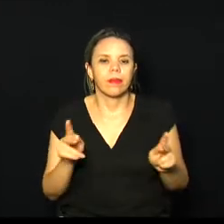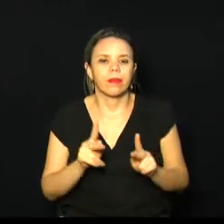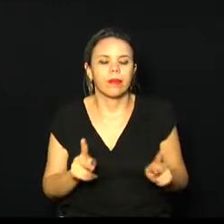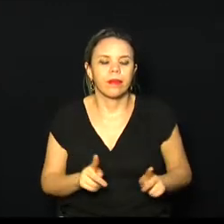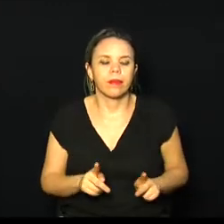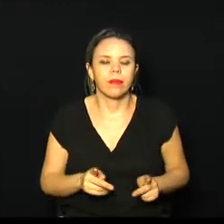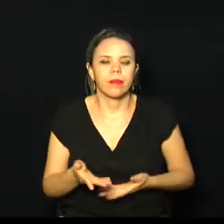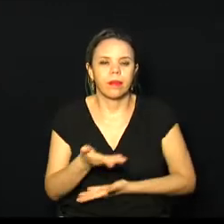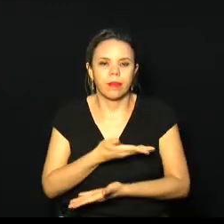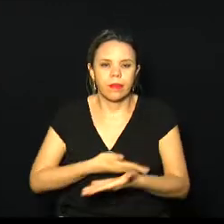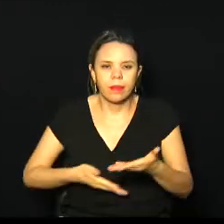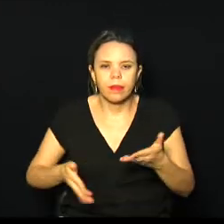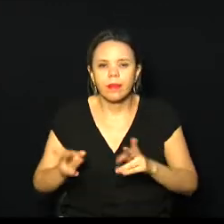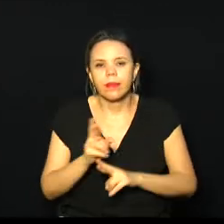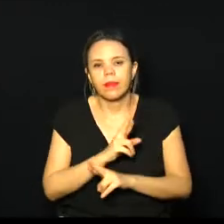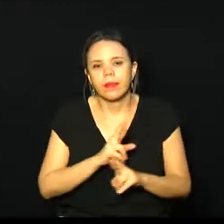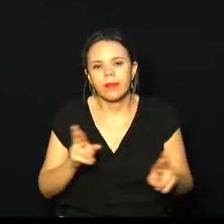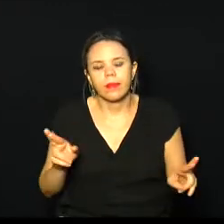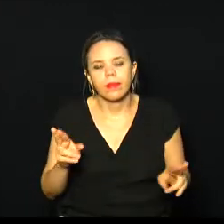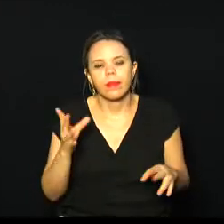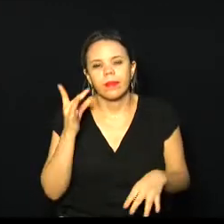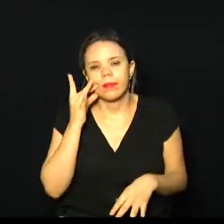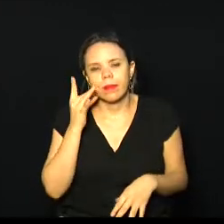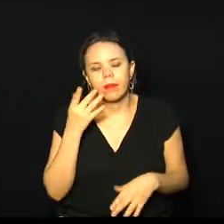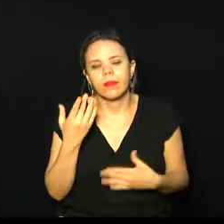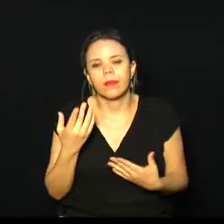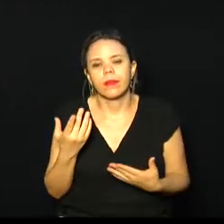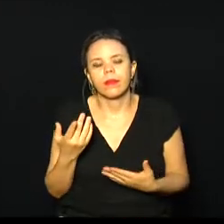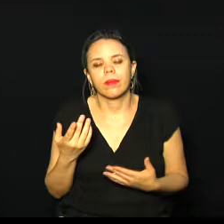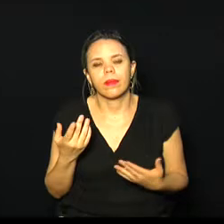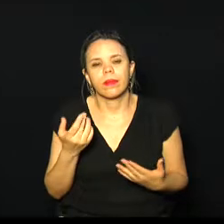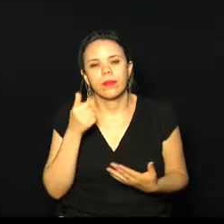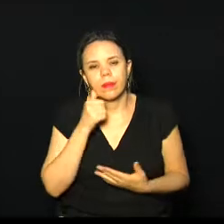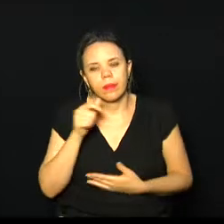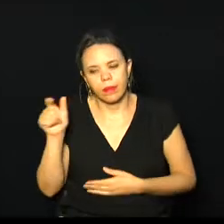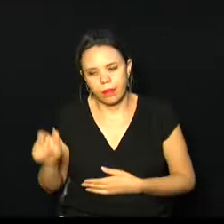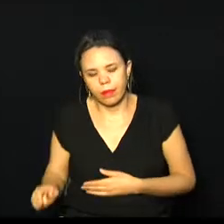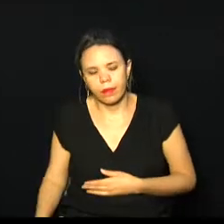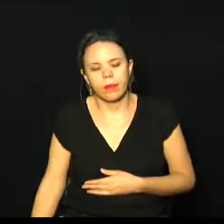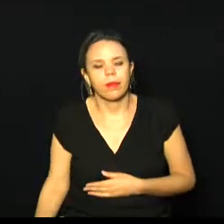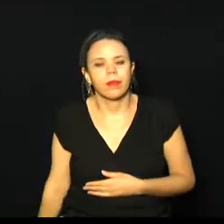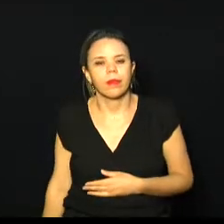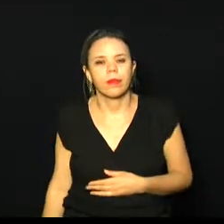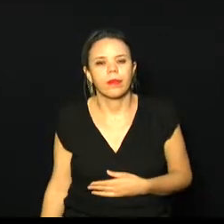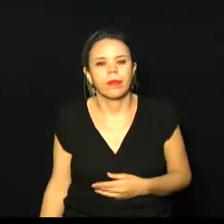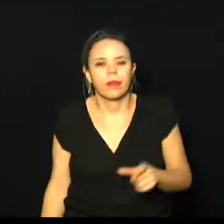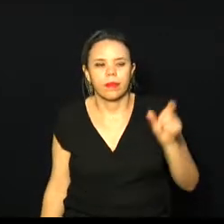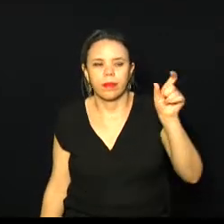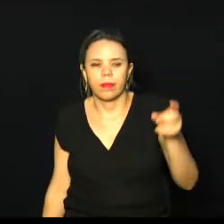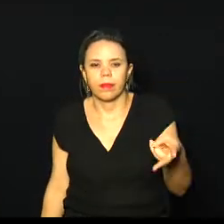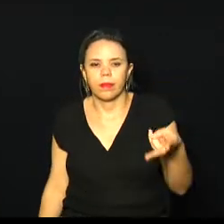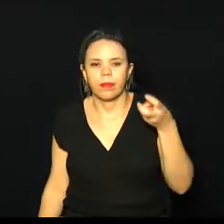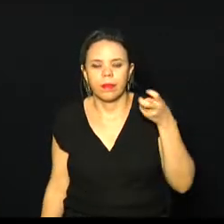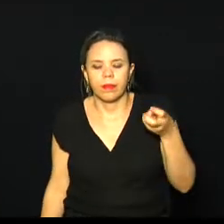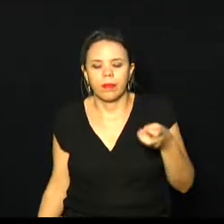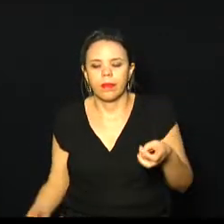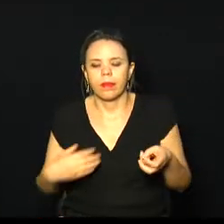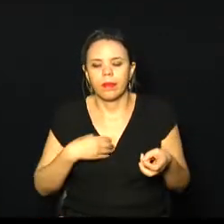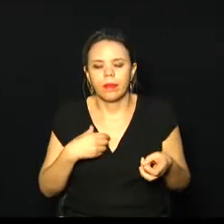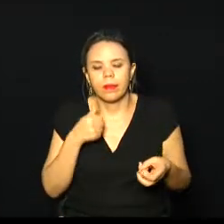que ter a presença simultânea da condição de mulher e observável sua